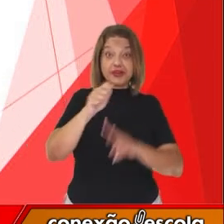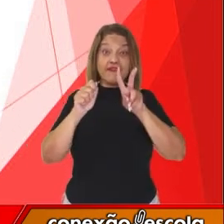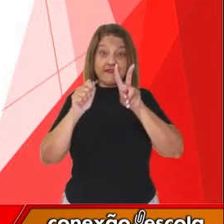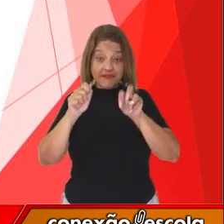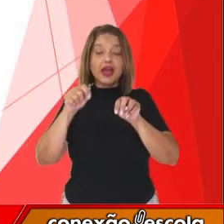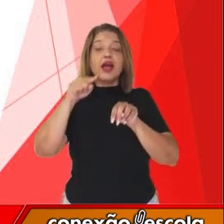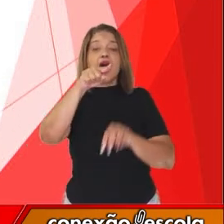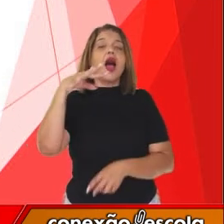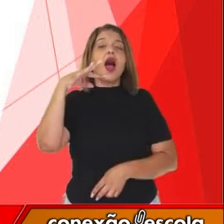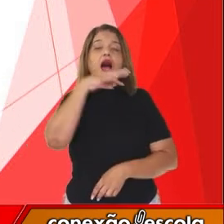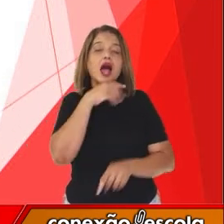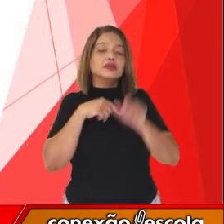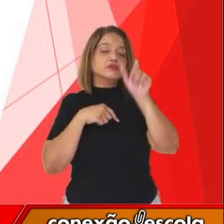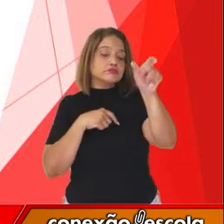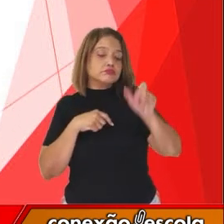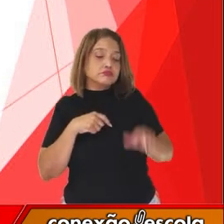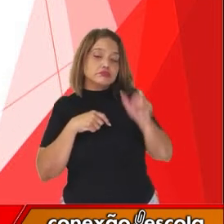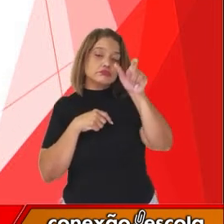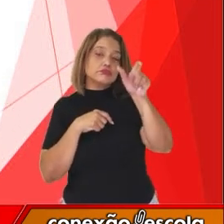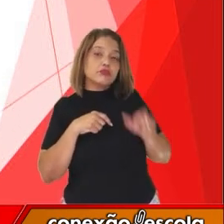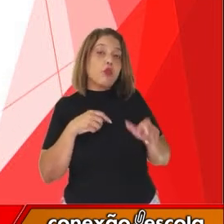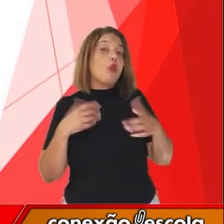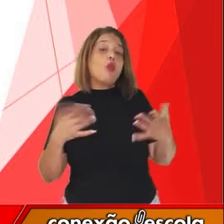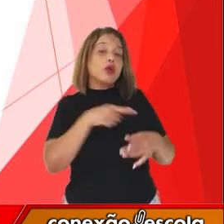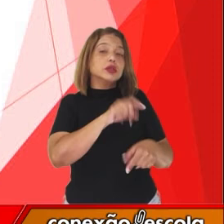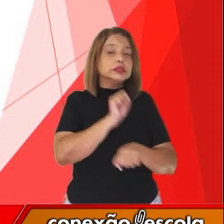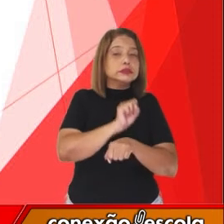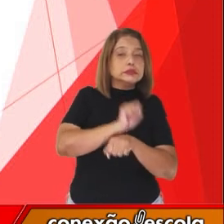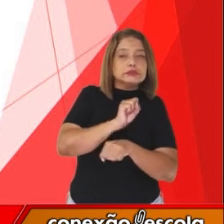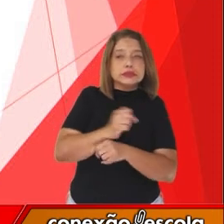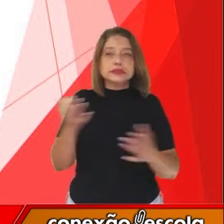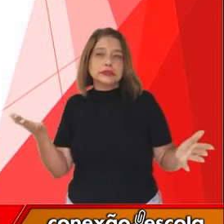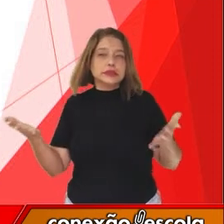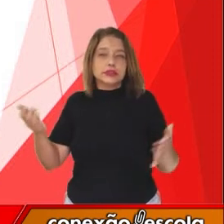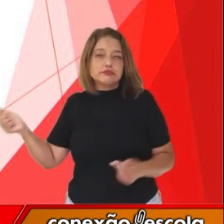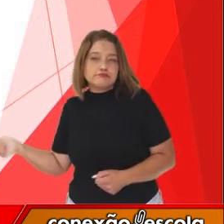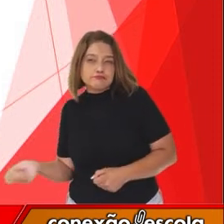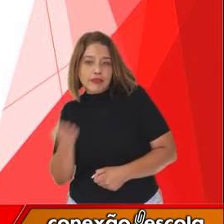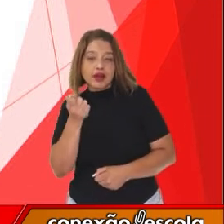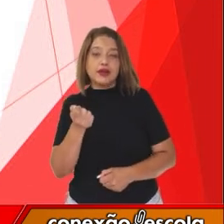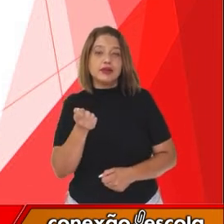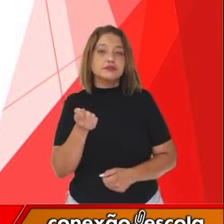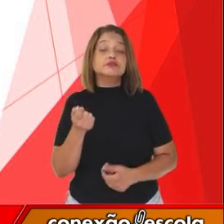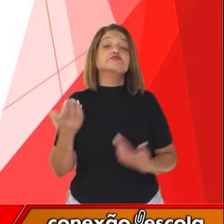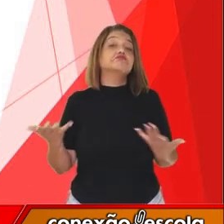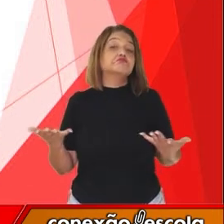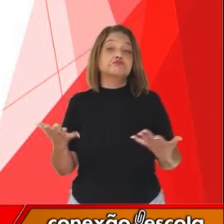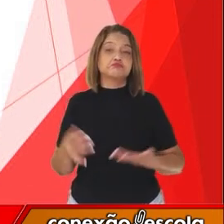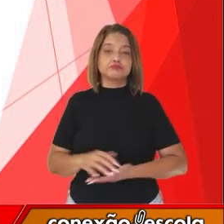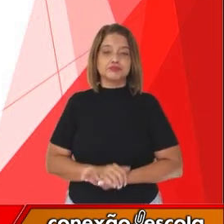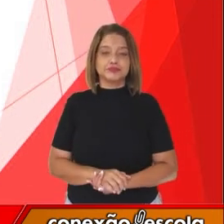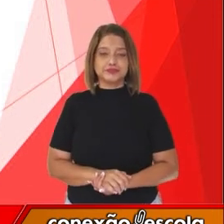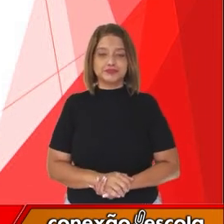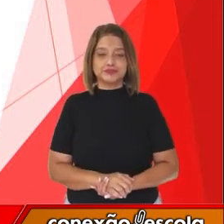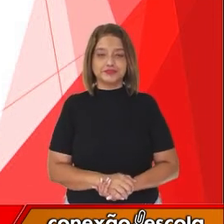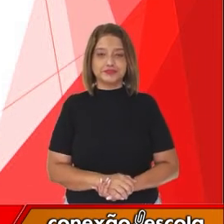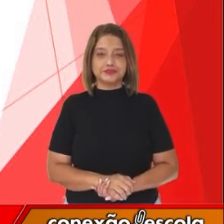quadra A está. E aí, o que você acha? O jogador B fica aqui ou fica aqui?